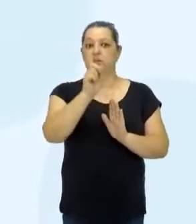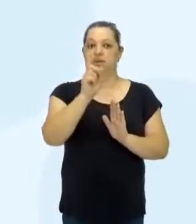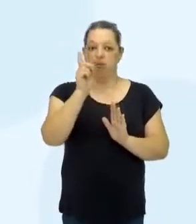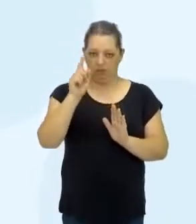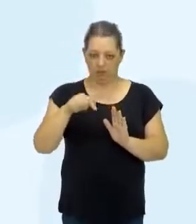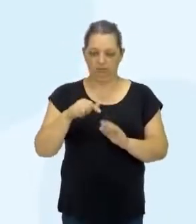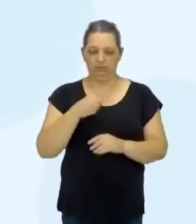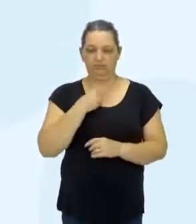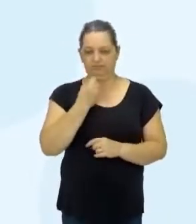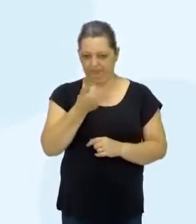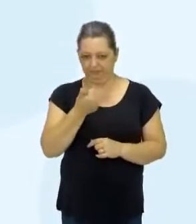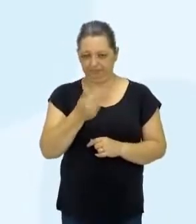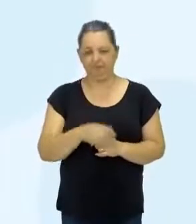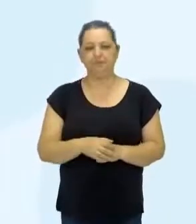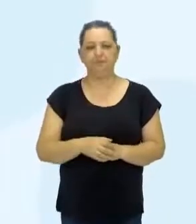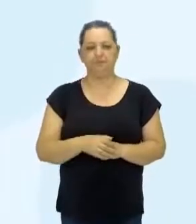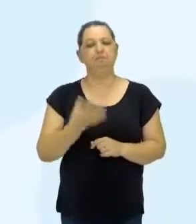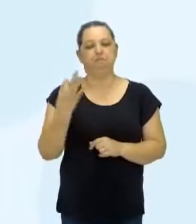De boa?